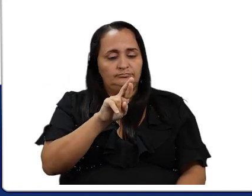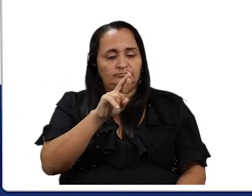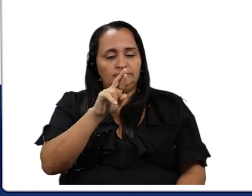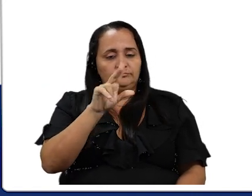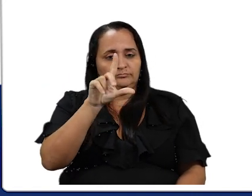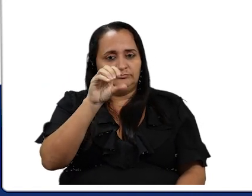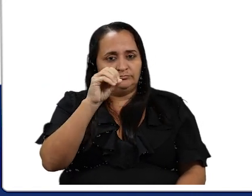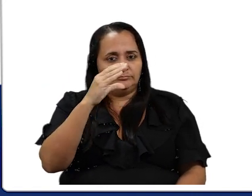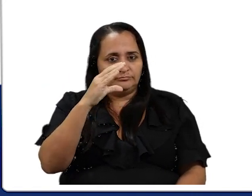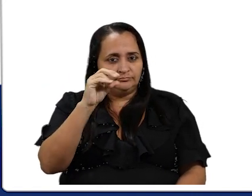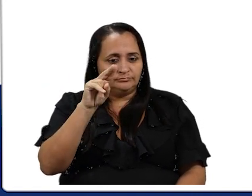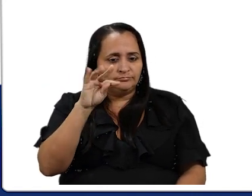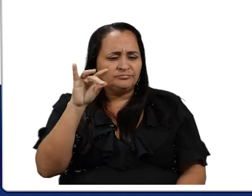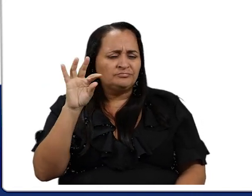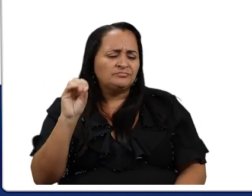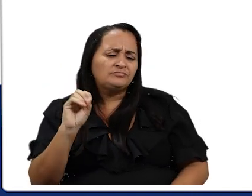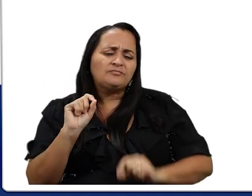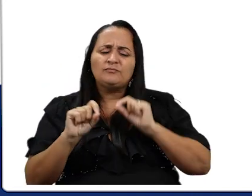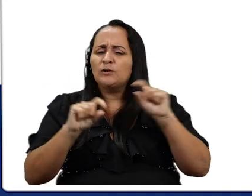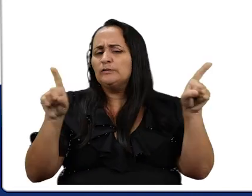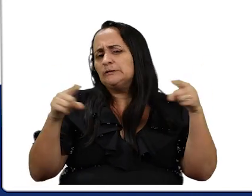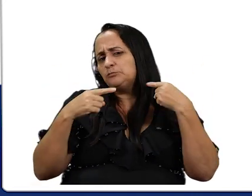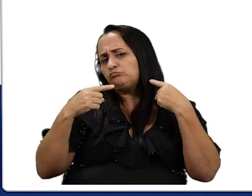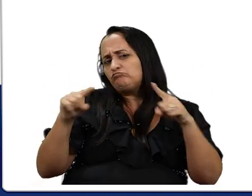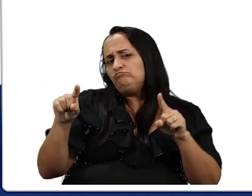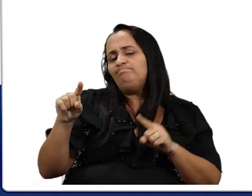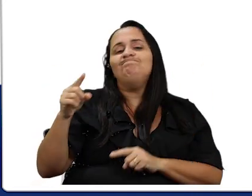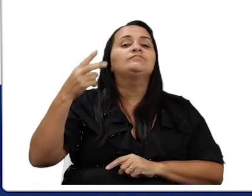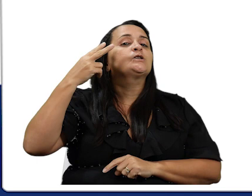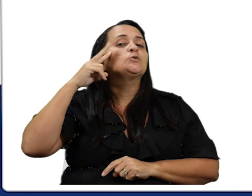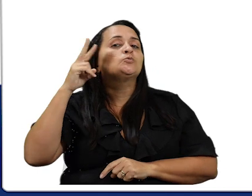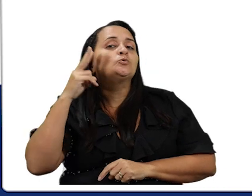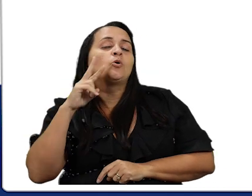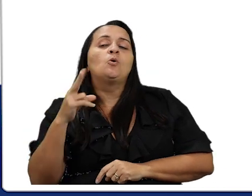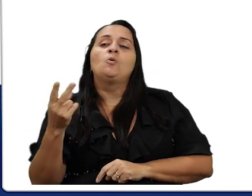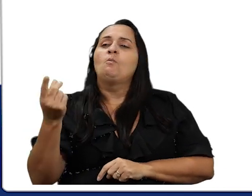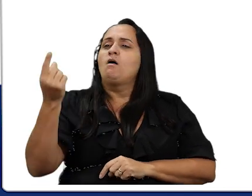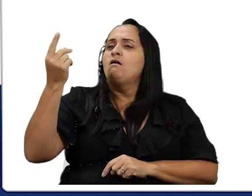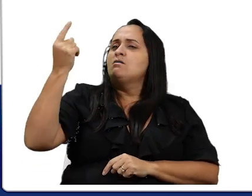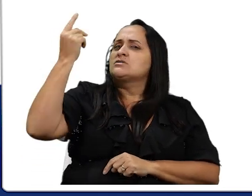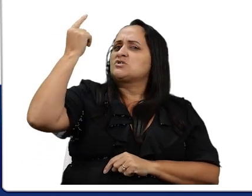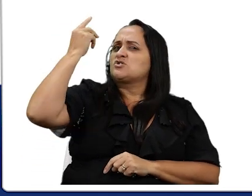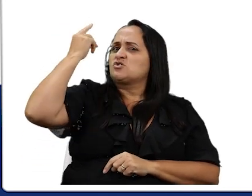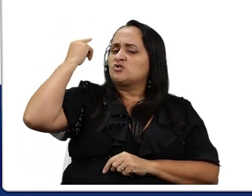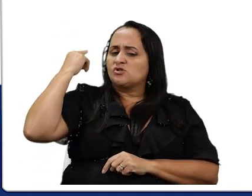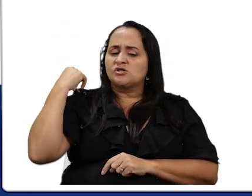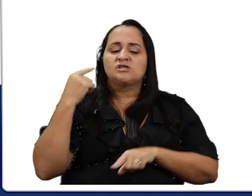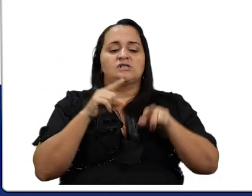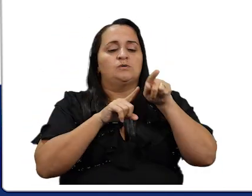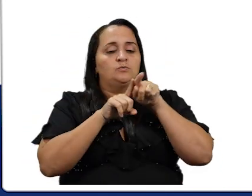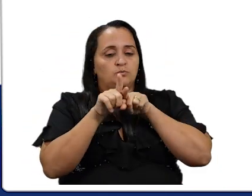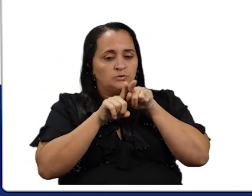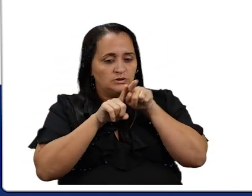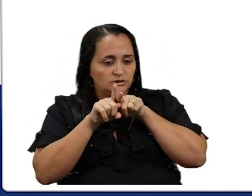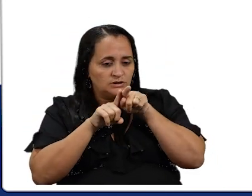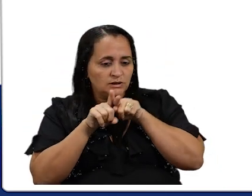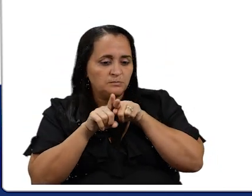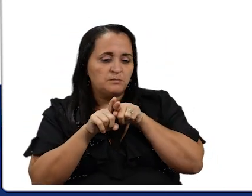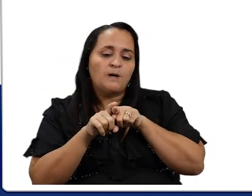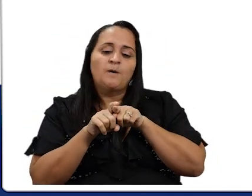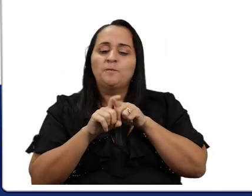de Bremen. E essa história é uma história muito antiga, lá feita pelos irmãos Grimm. E